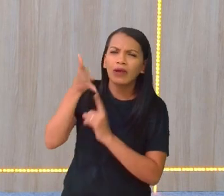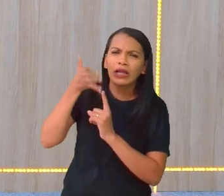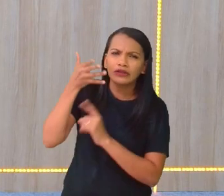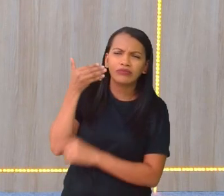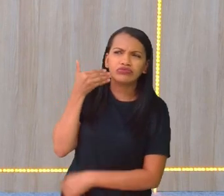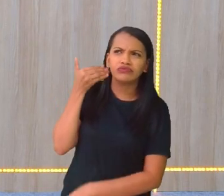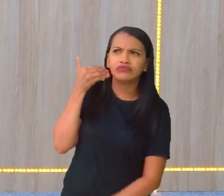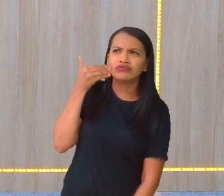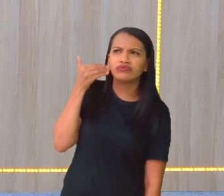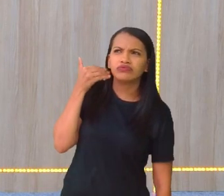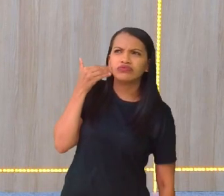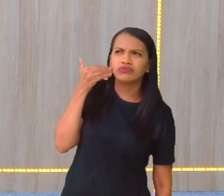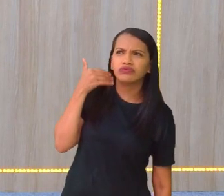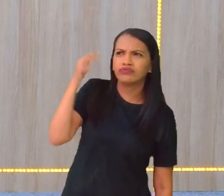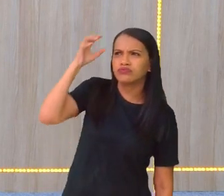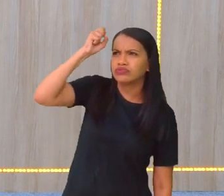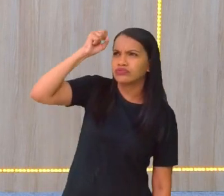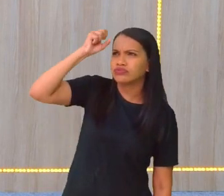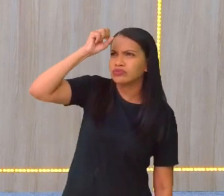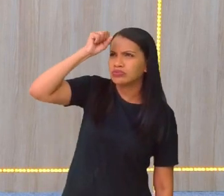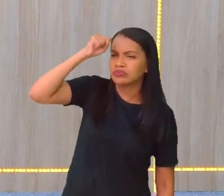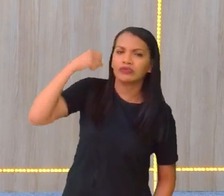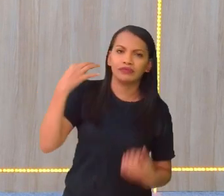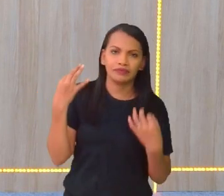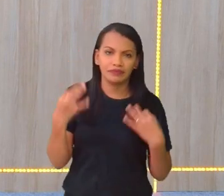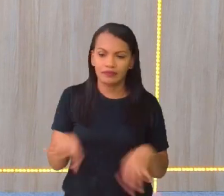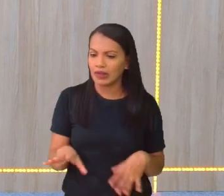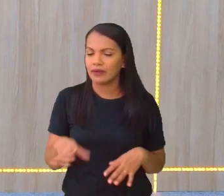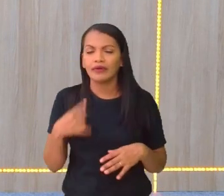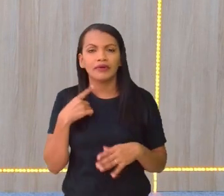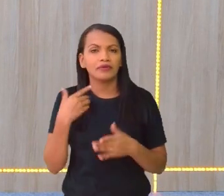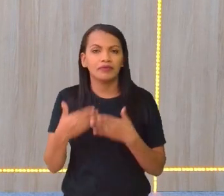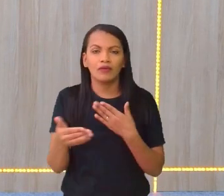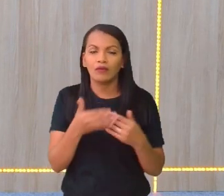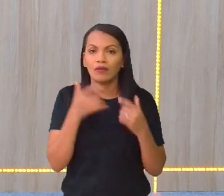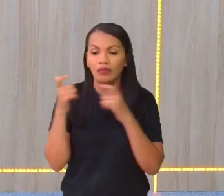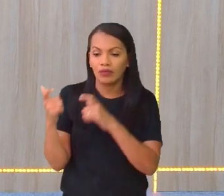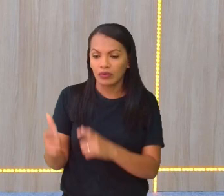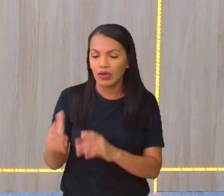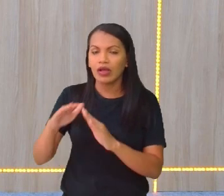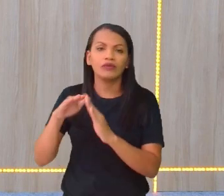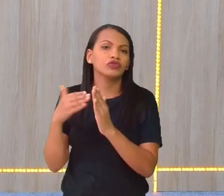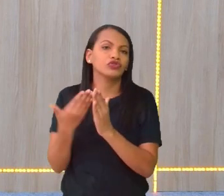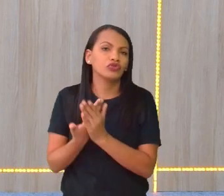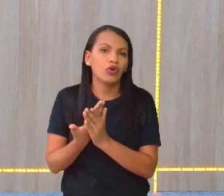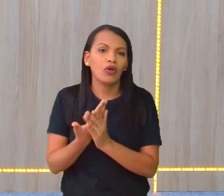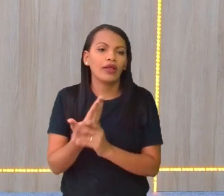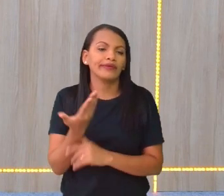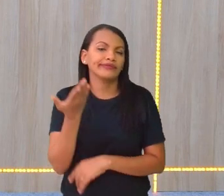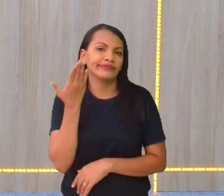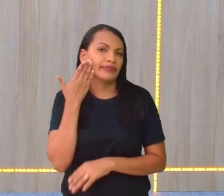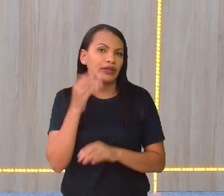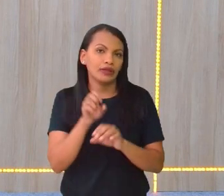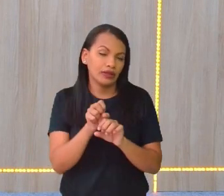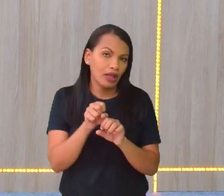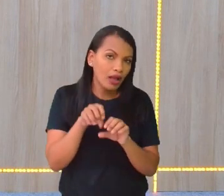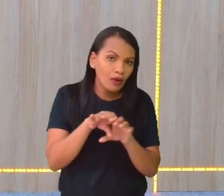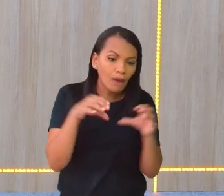uma associação comunitária, seja em uma escola, sempre tem um ambiente,